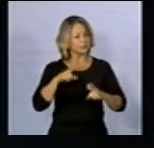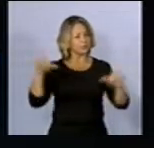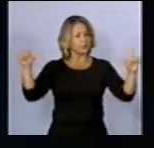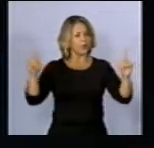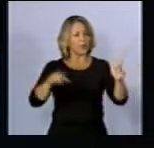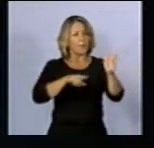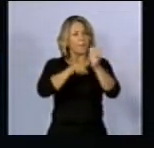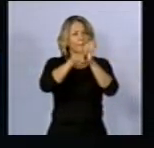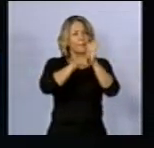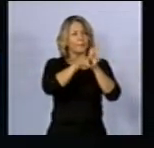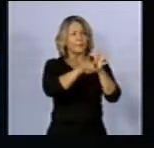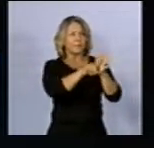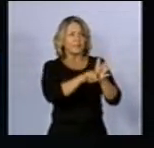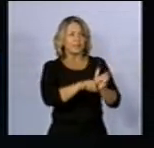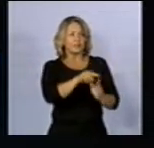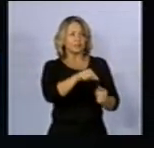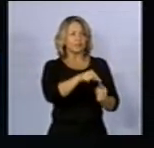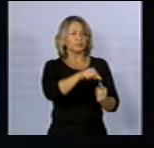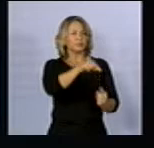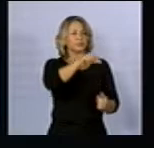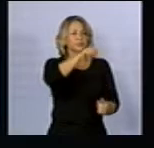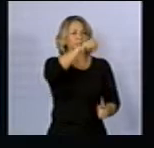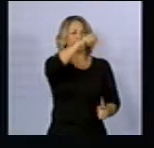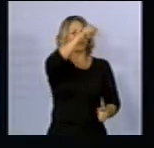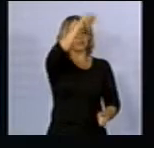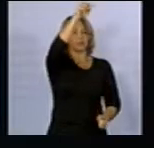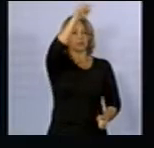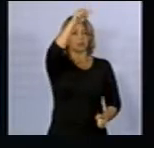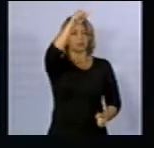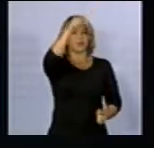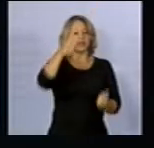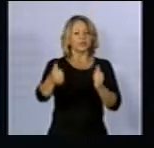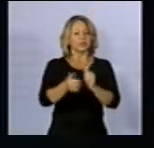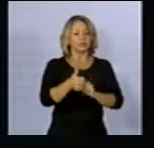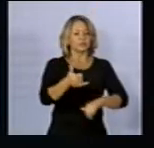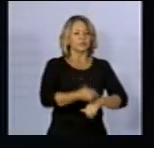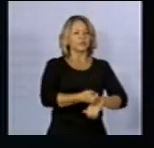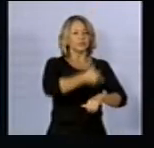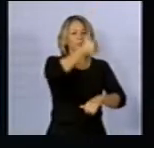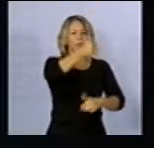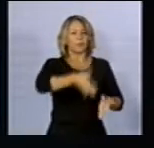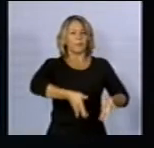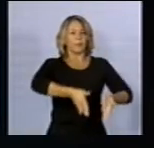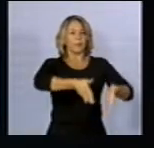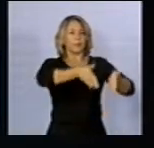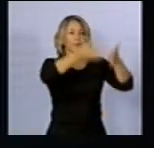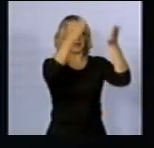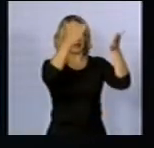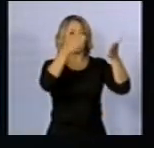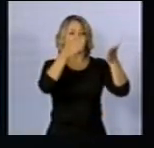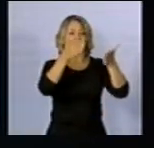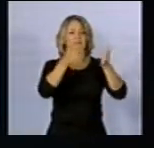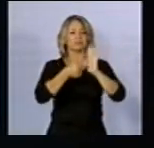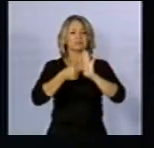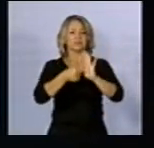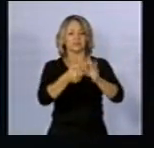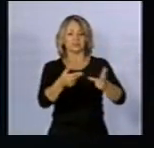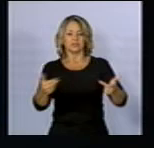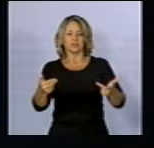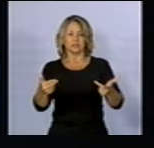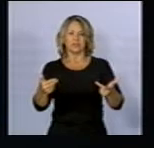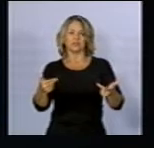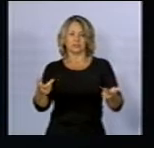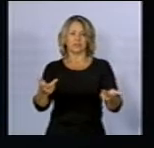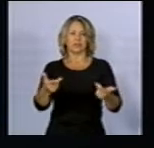medir a intensidade da exposição ao componente magnético. Dosímetros aplicados